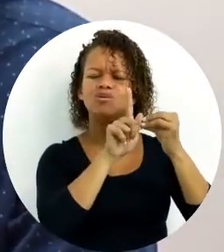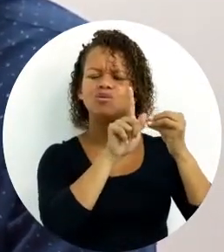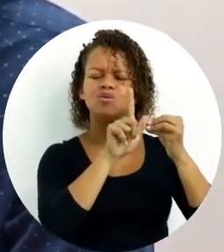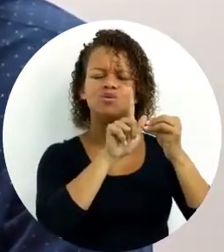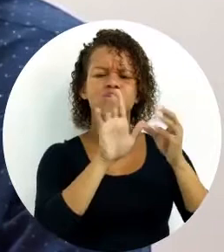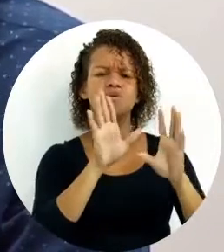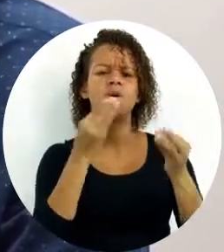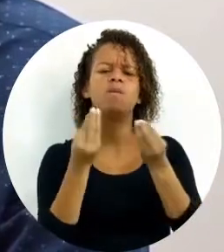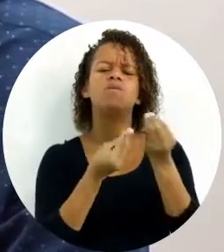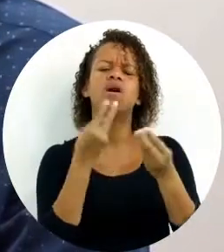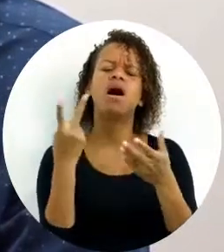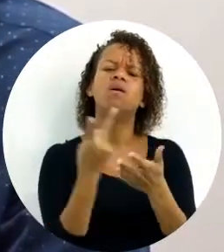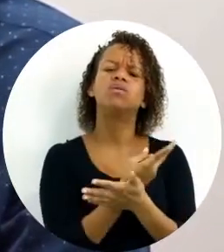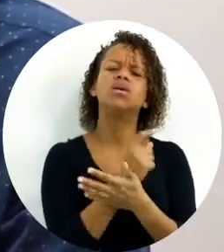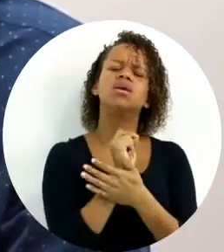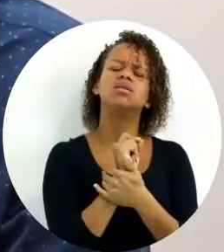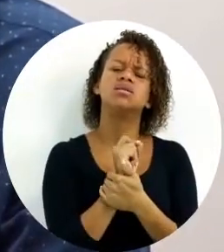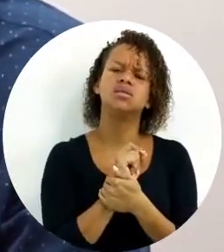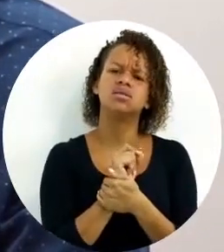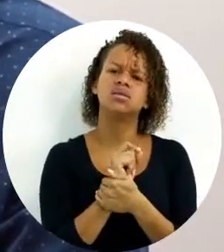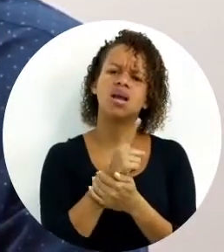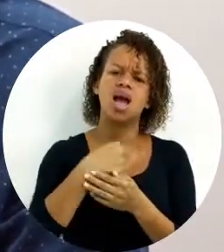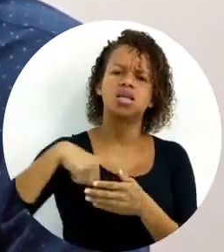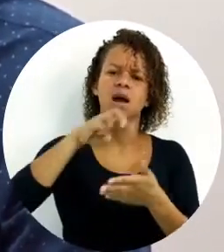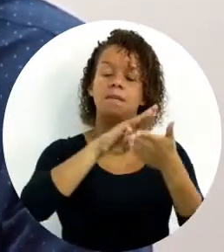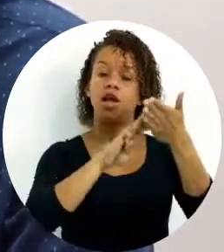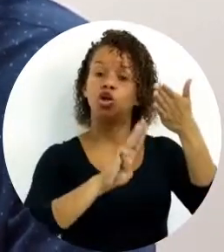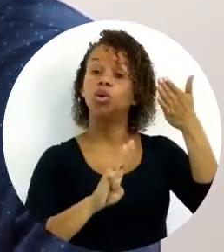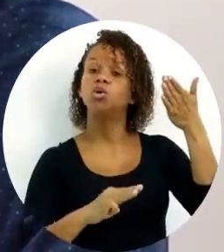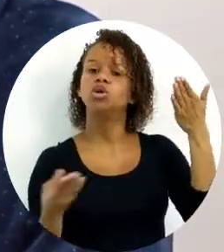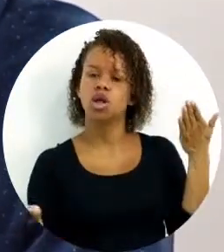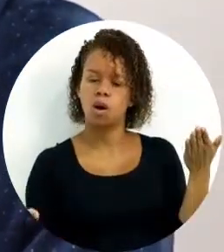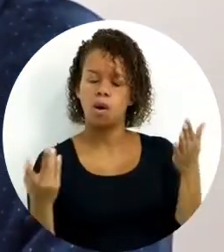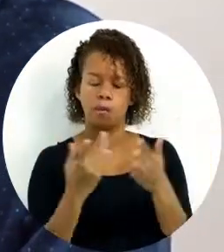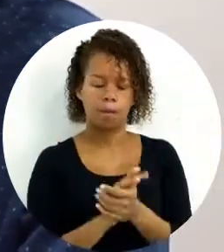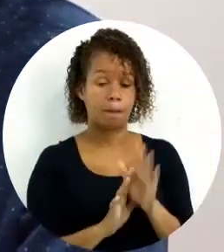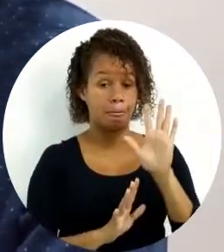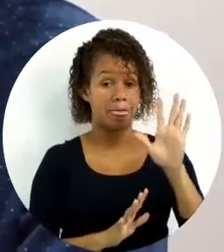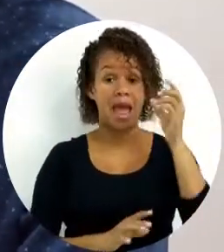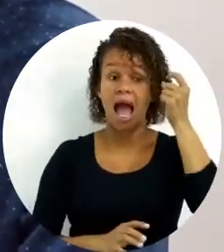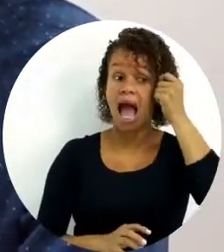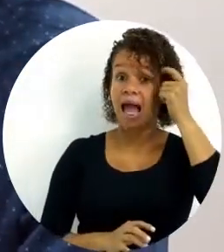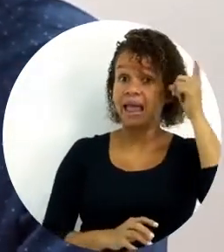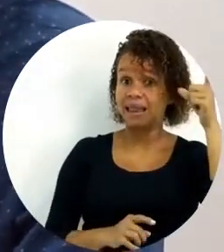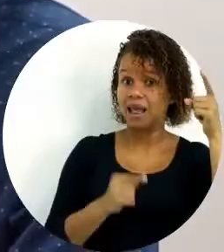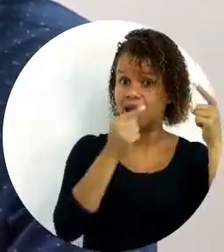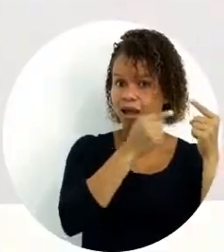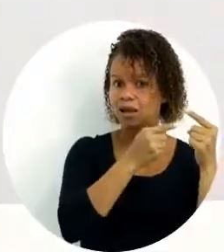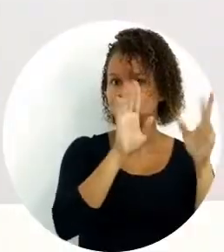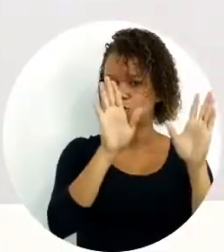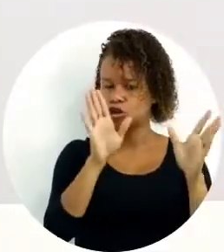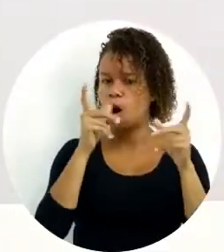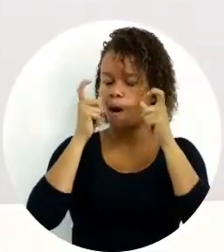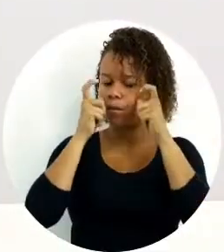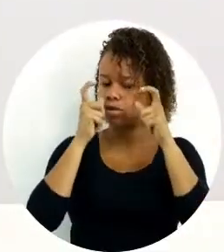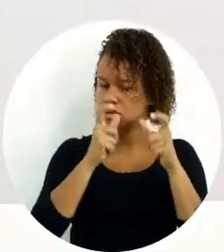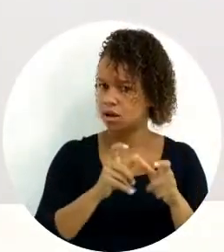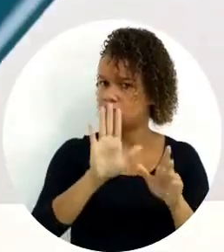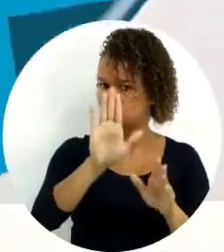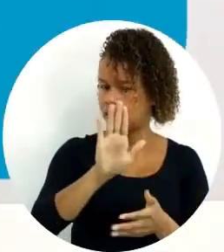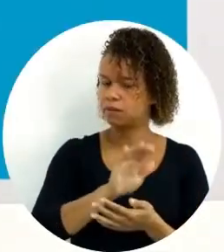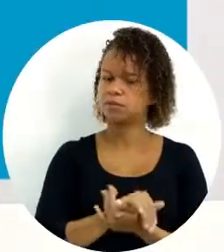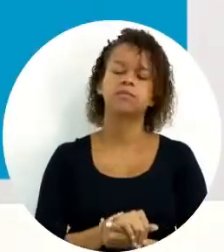que funciona essa metodologia? A ideia é que, como vocês vão observar